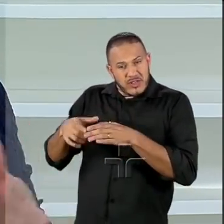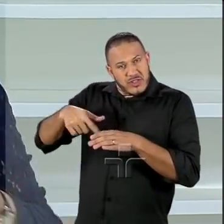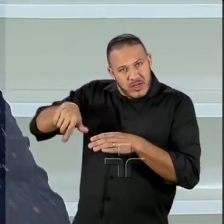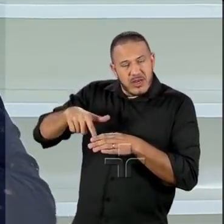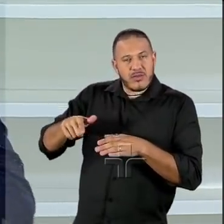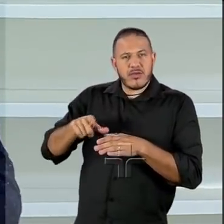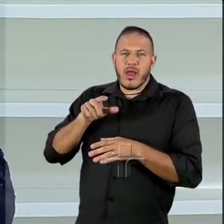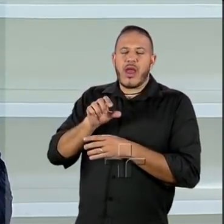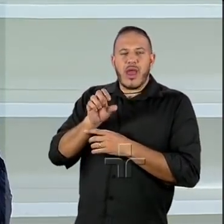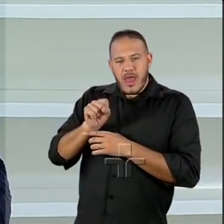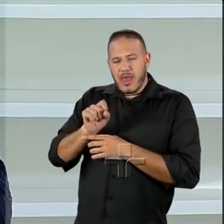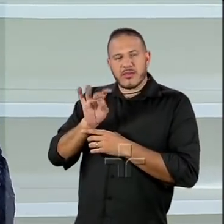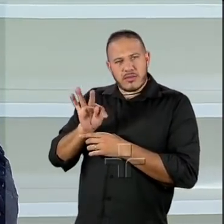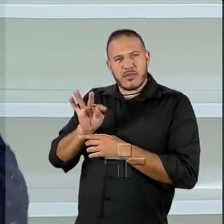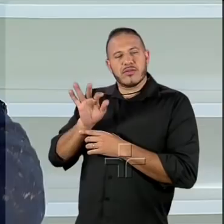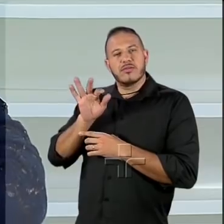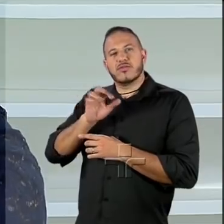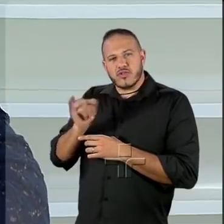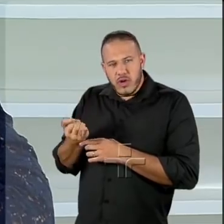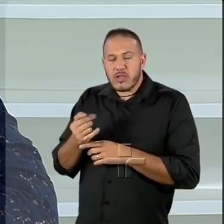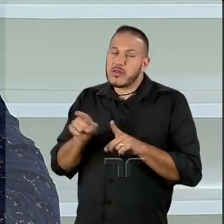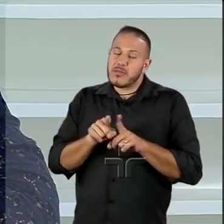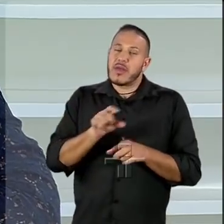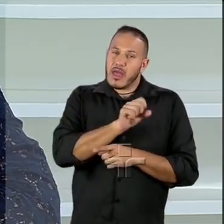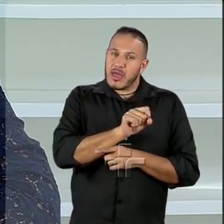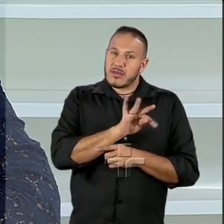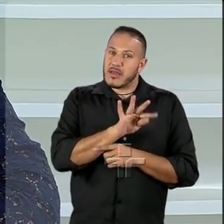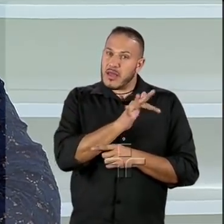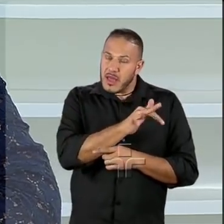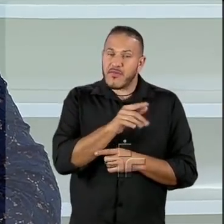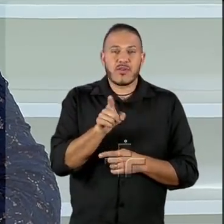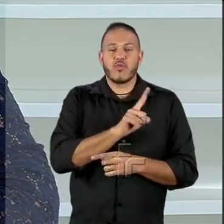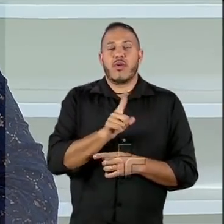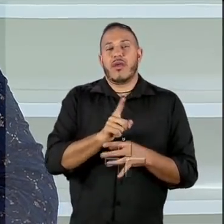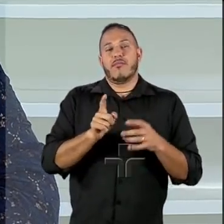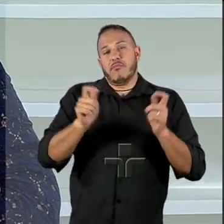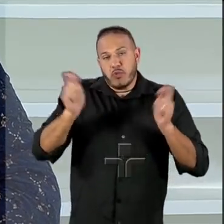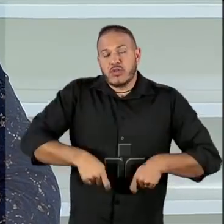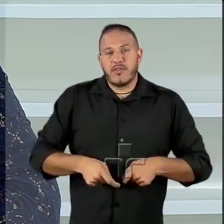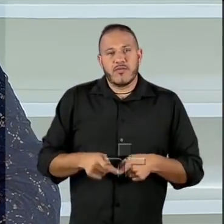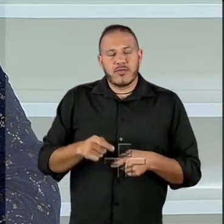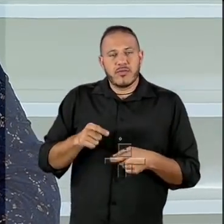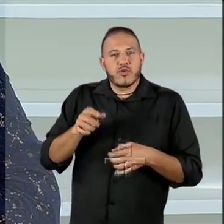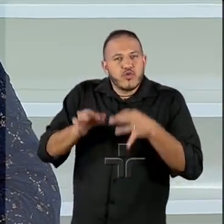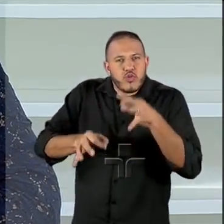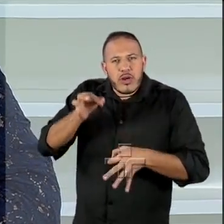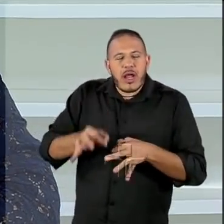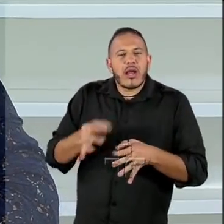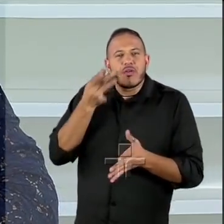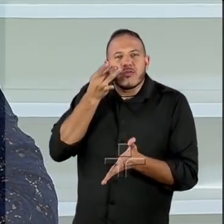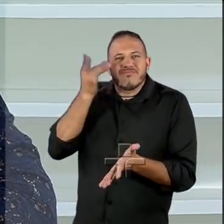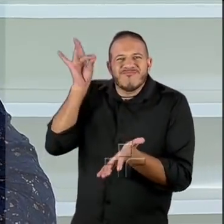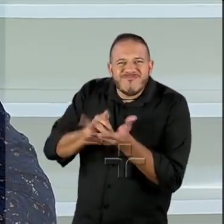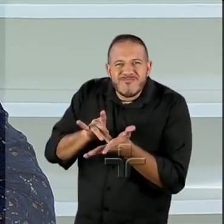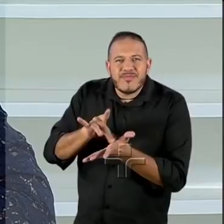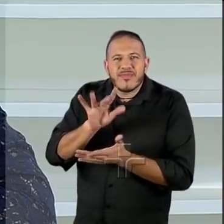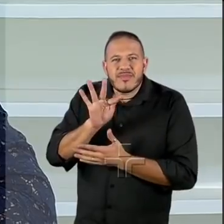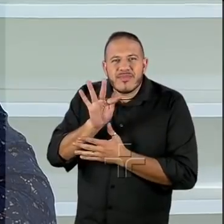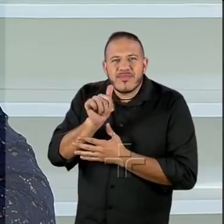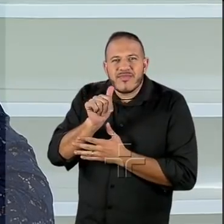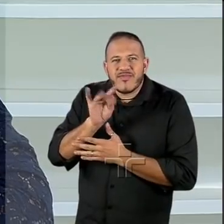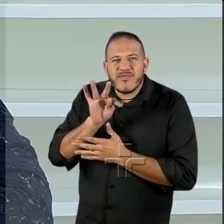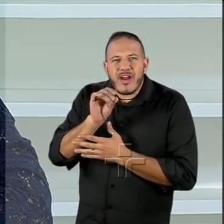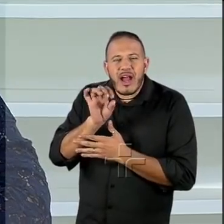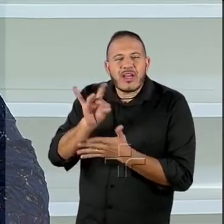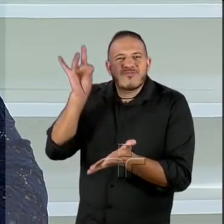no STJ como no Supremo Tribunal Federal, que não é possível nós julgarmos com fatos, com base em